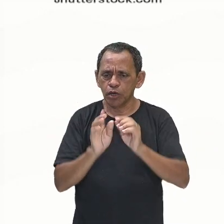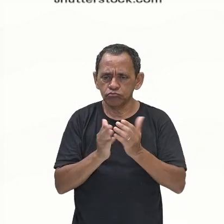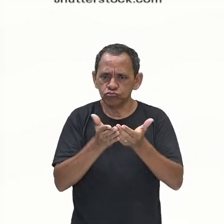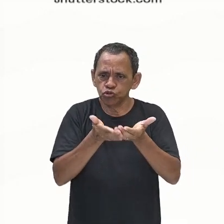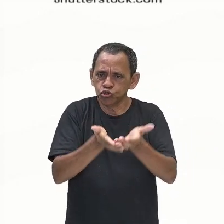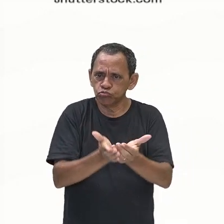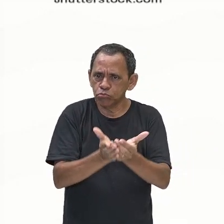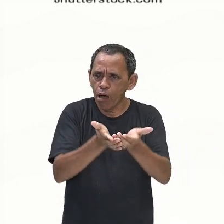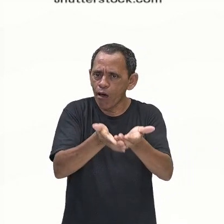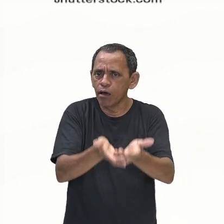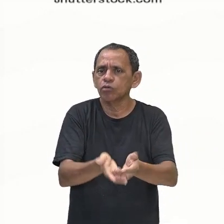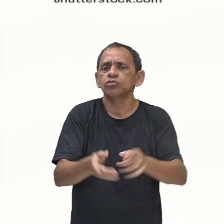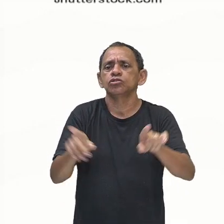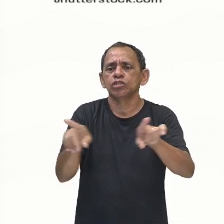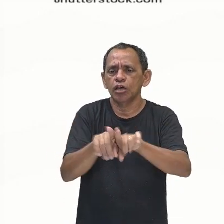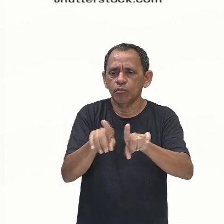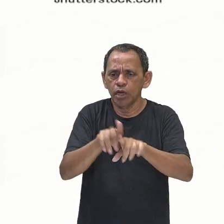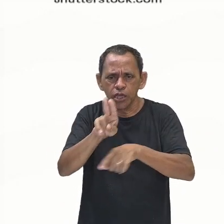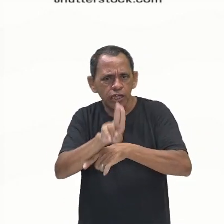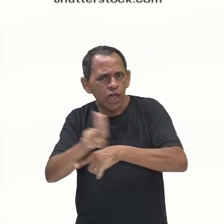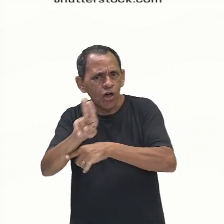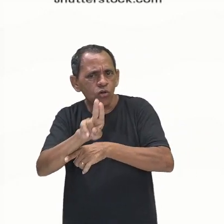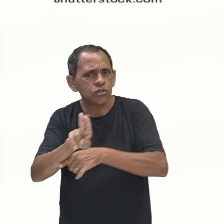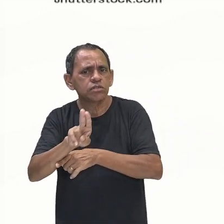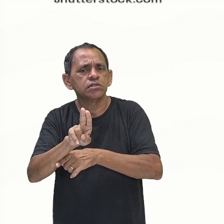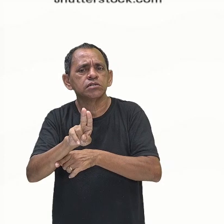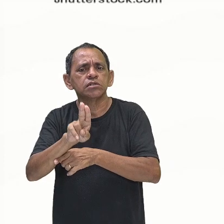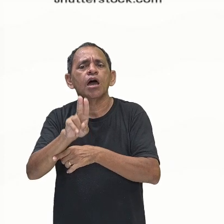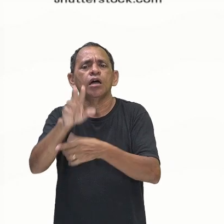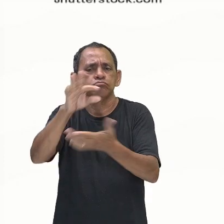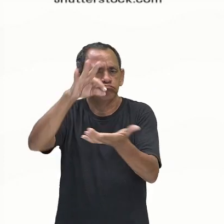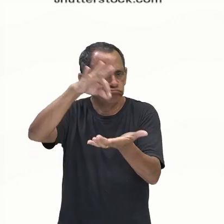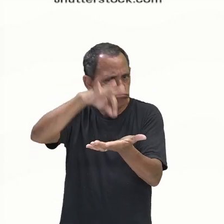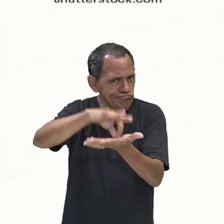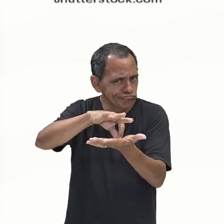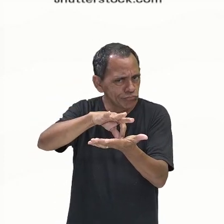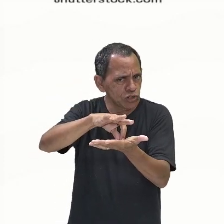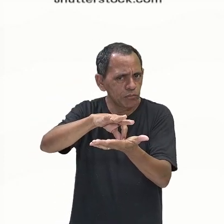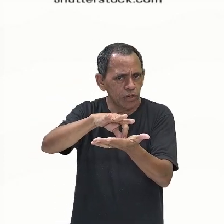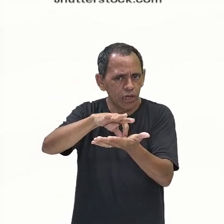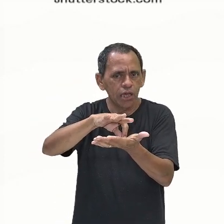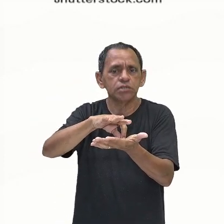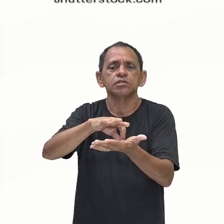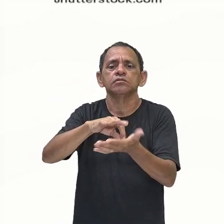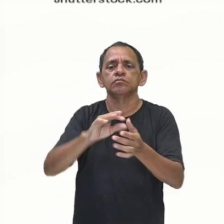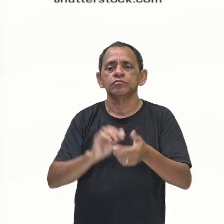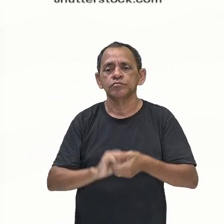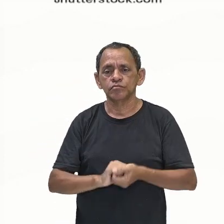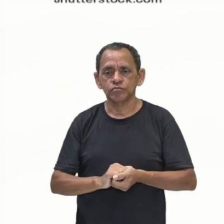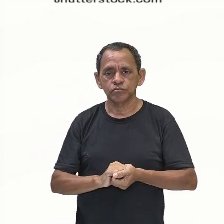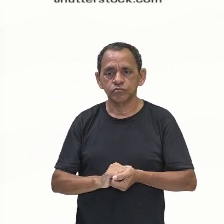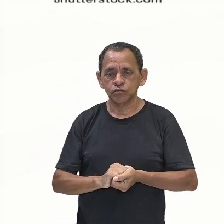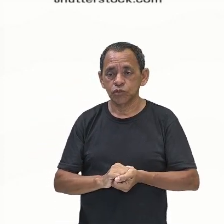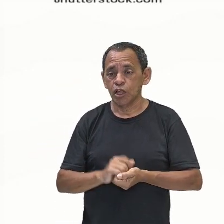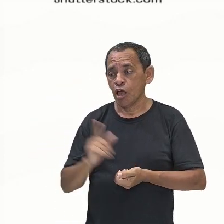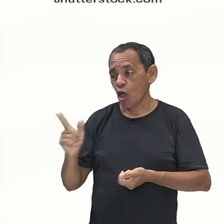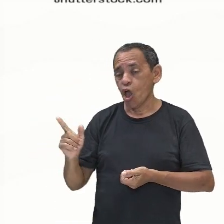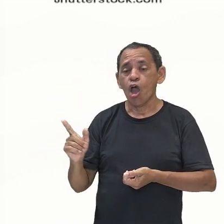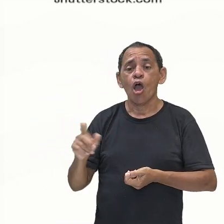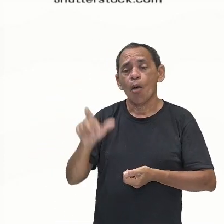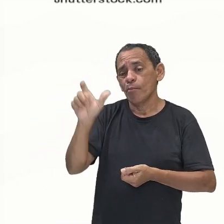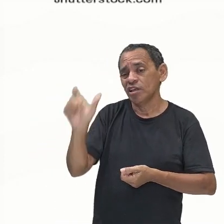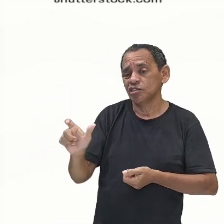aqui a foto de número 2. A gente pode observar aqui o comandante de um navio e